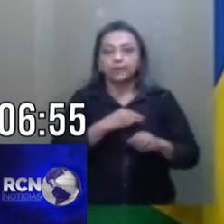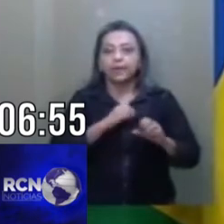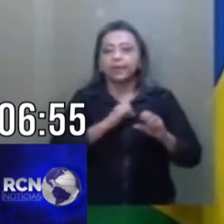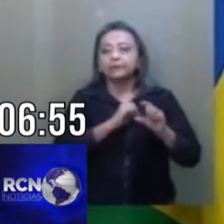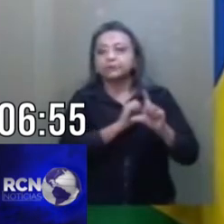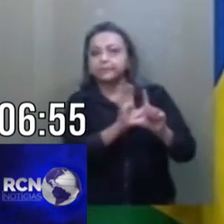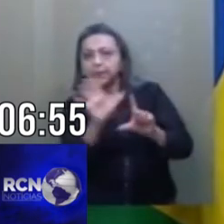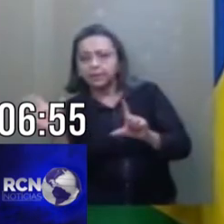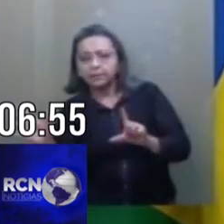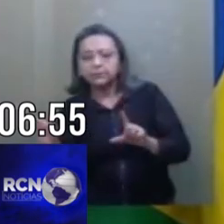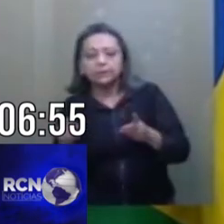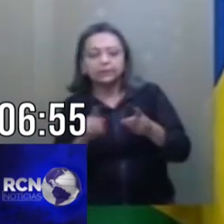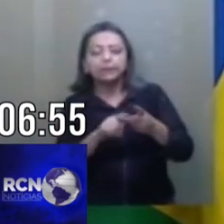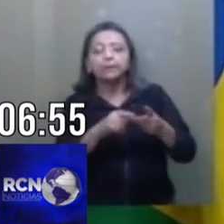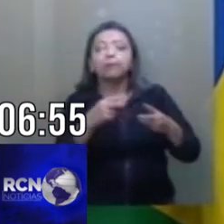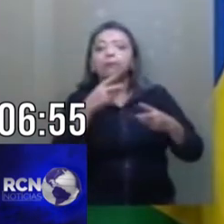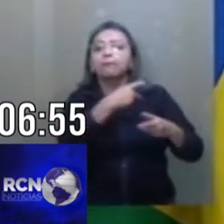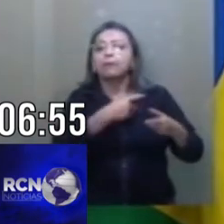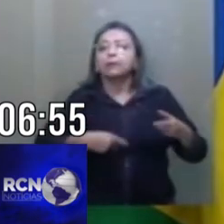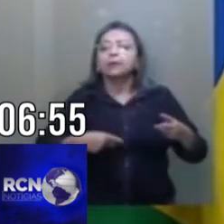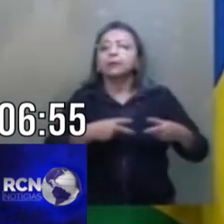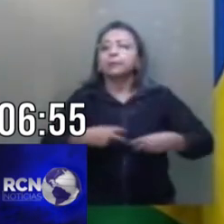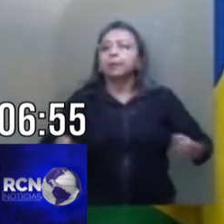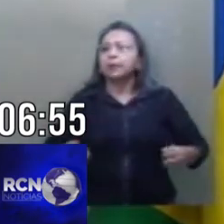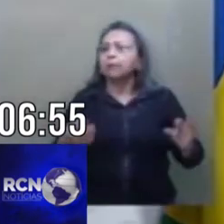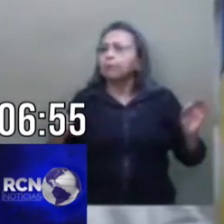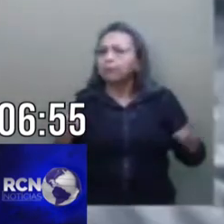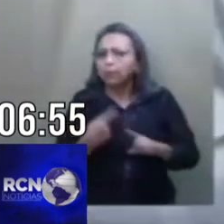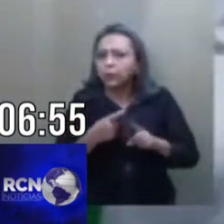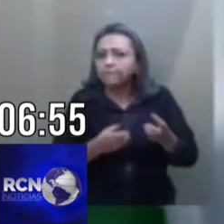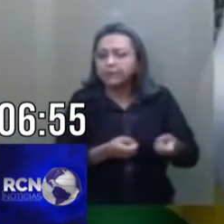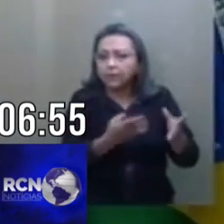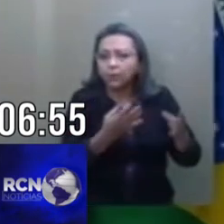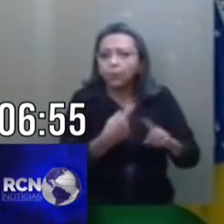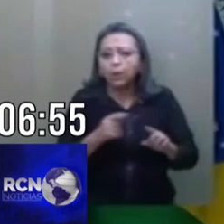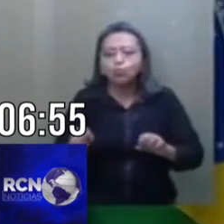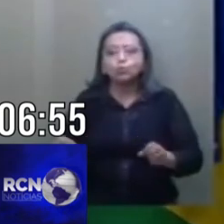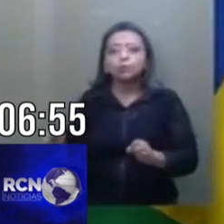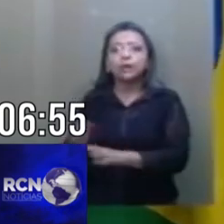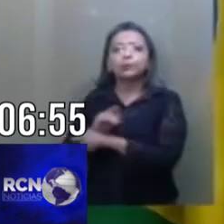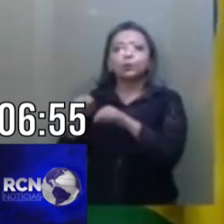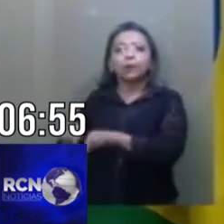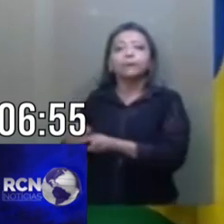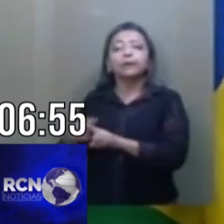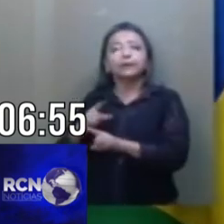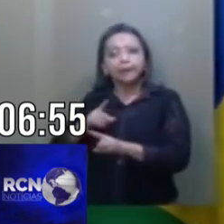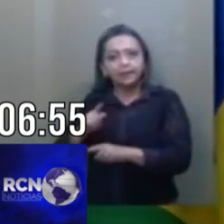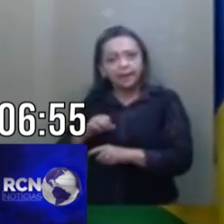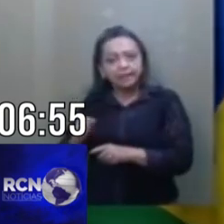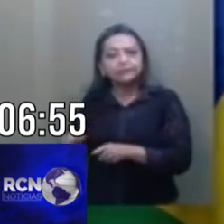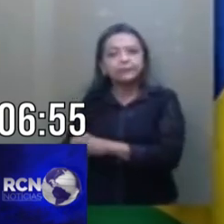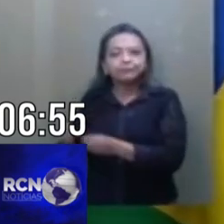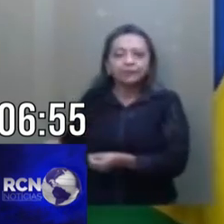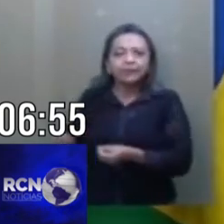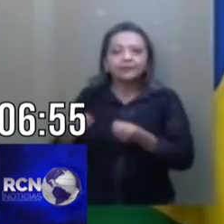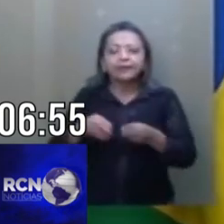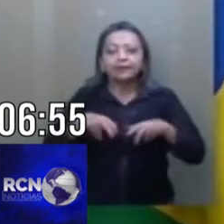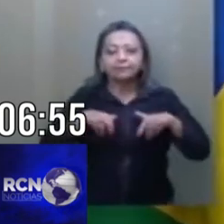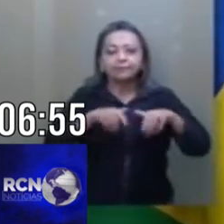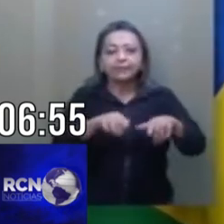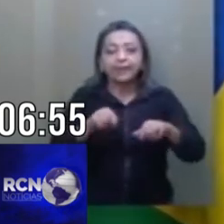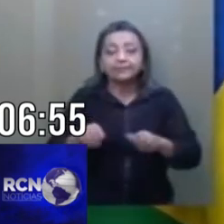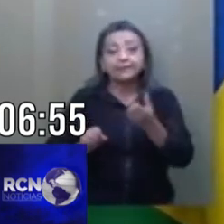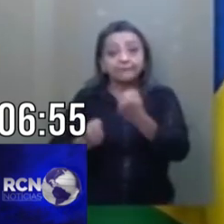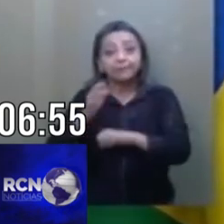Petrobras. Por que vendeu? Por que não terminou e produz? Porque tem gás, entrega fertilizantes, essa fábrica